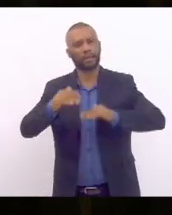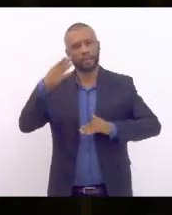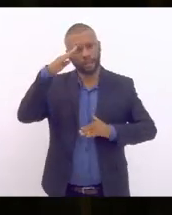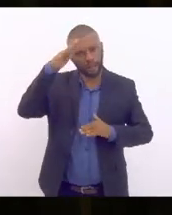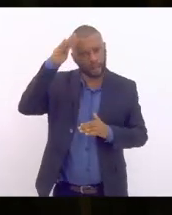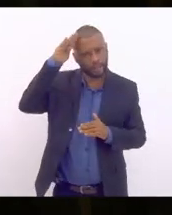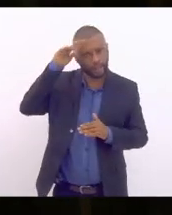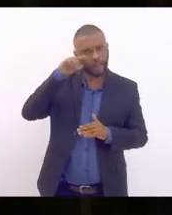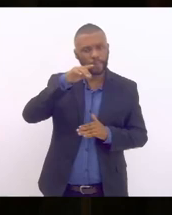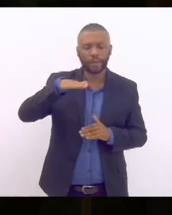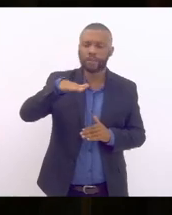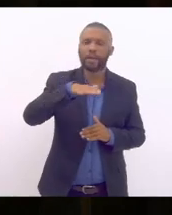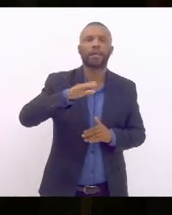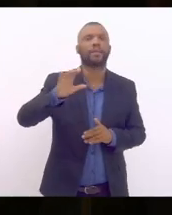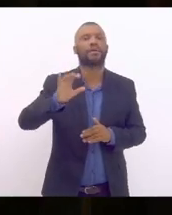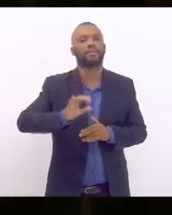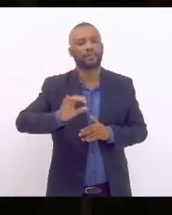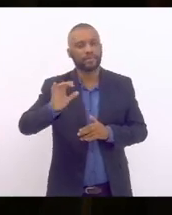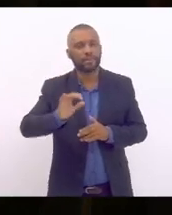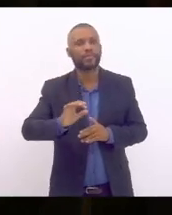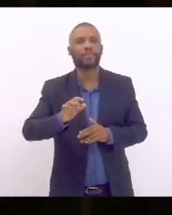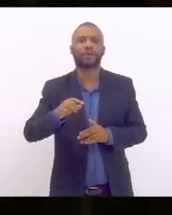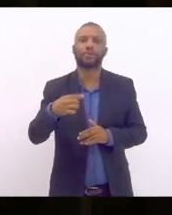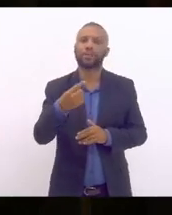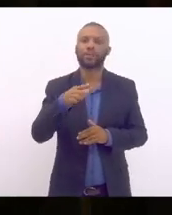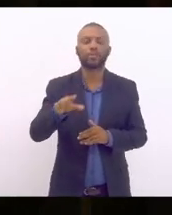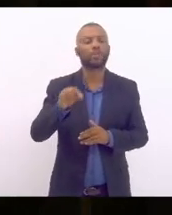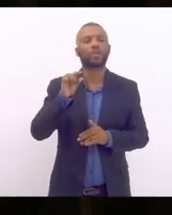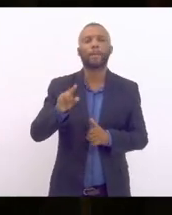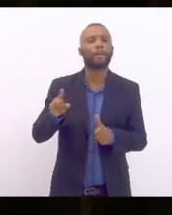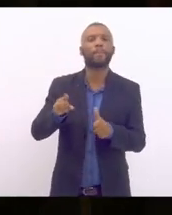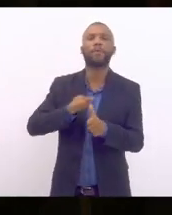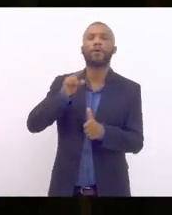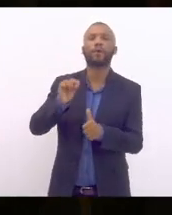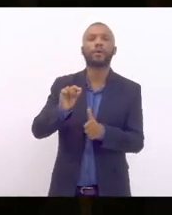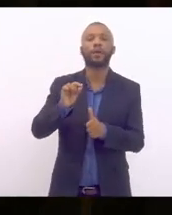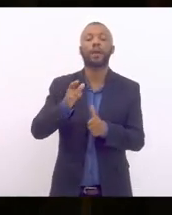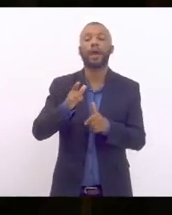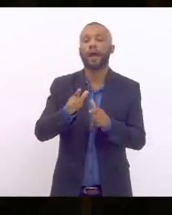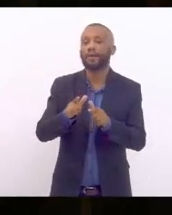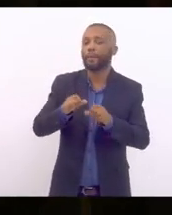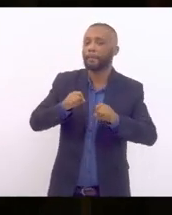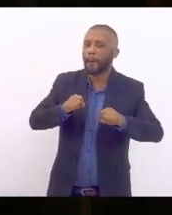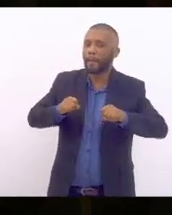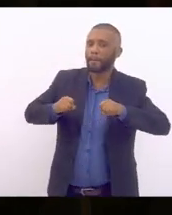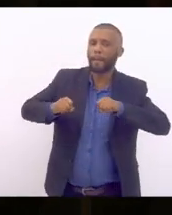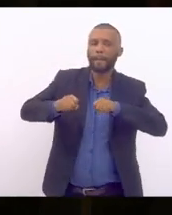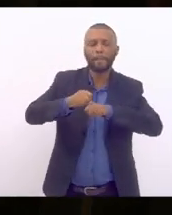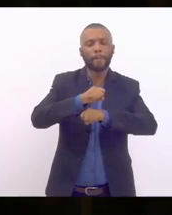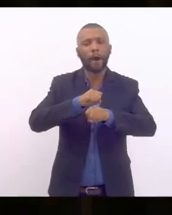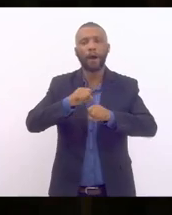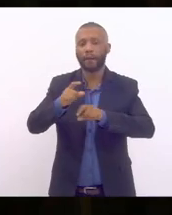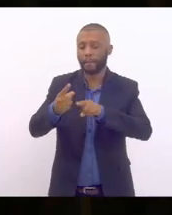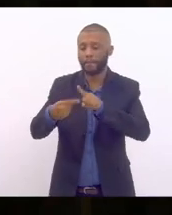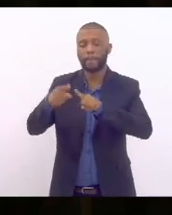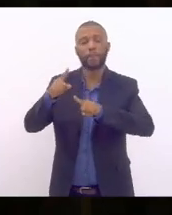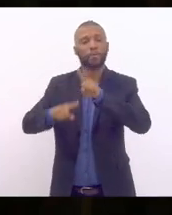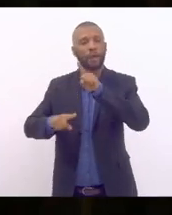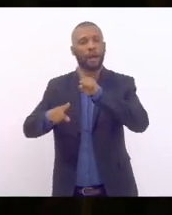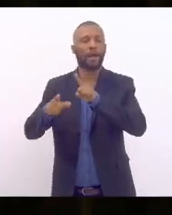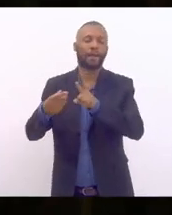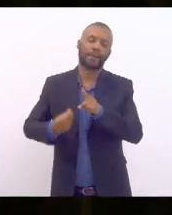acadêmica na carreira científica a gente tá escolhendo o primeiro a mobilidade social a gente tá escolhendo mudar de vida